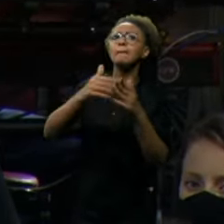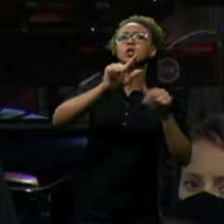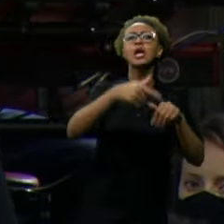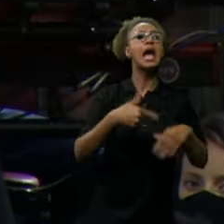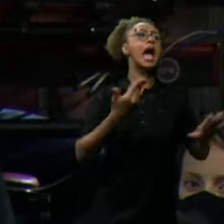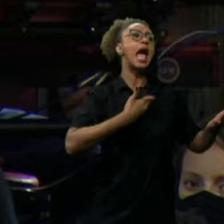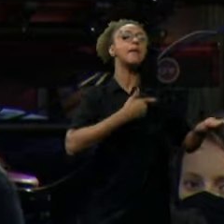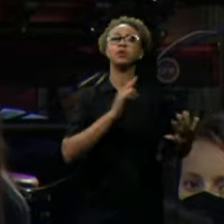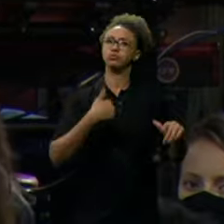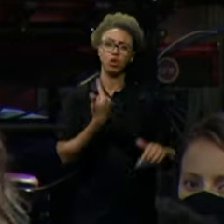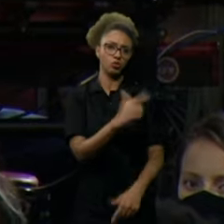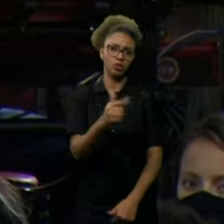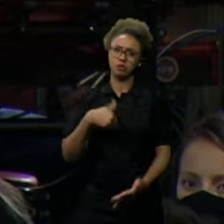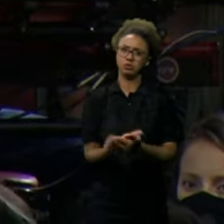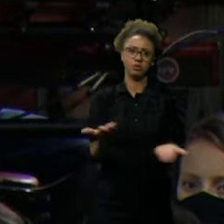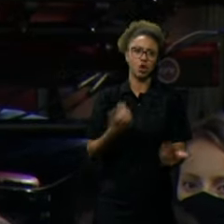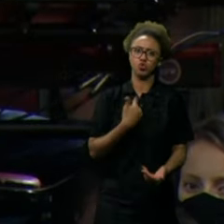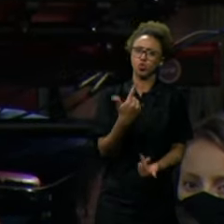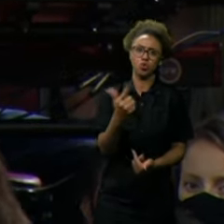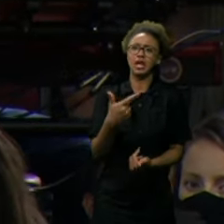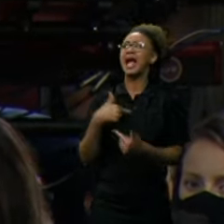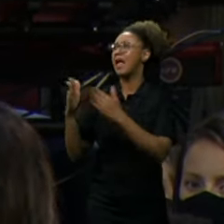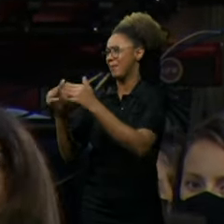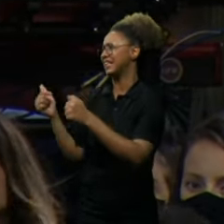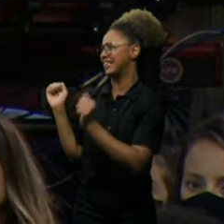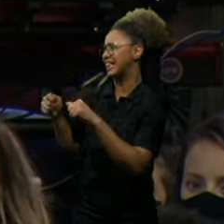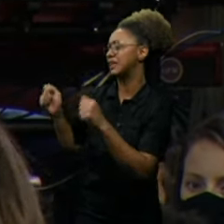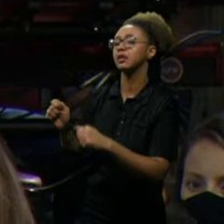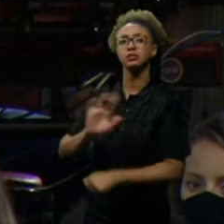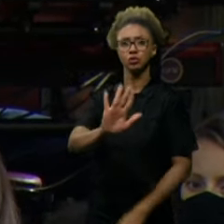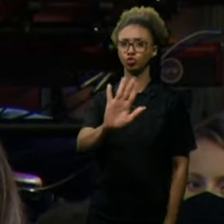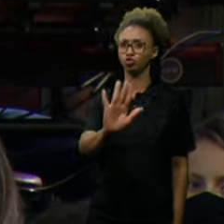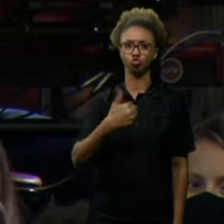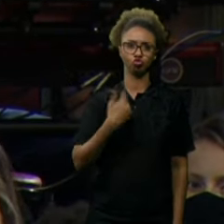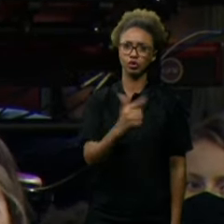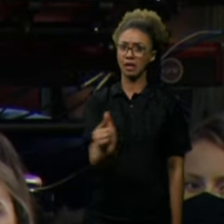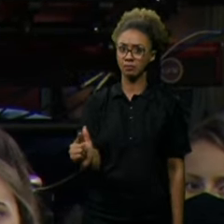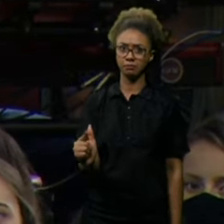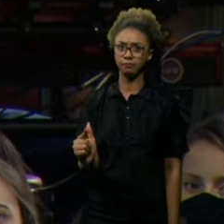não sei o que é mais é amigo não tem não tem até hoje não tem esse negócio